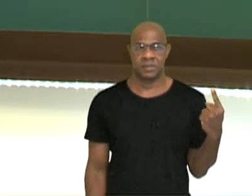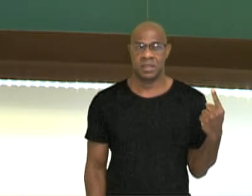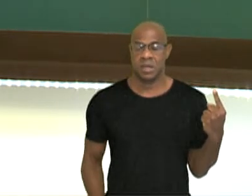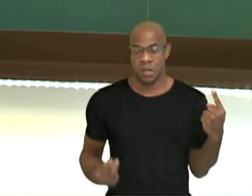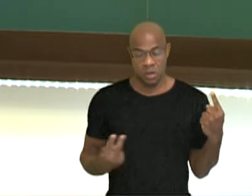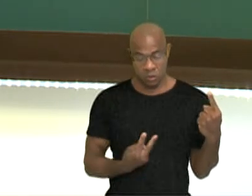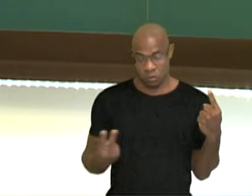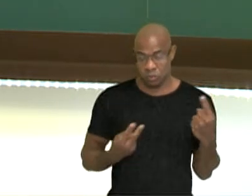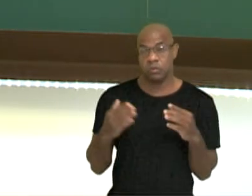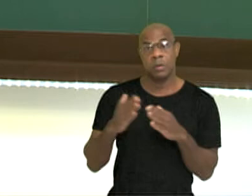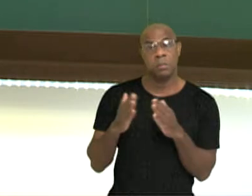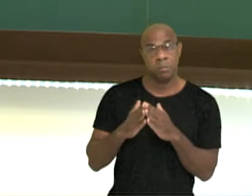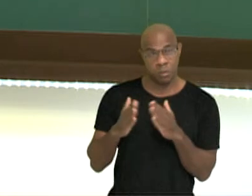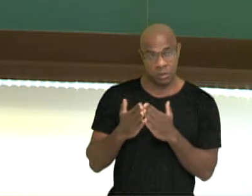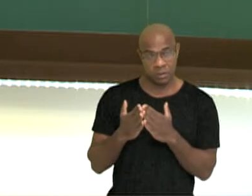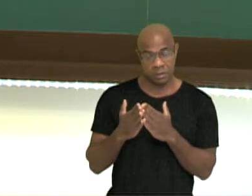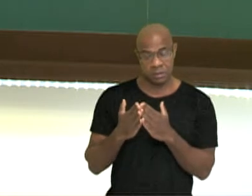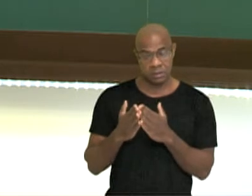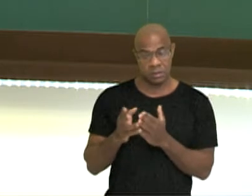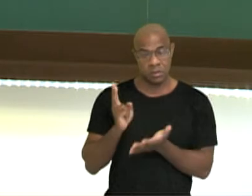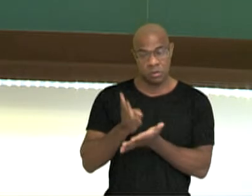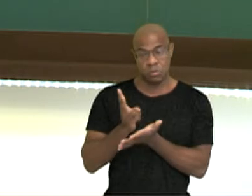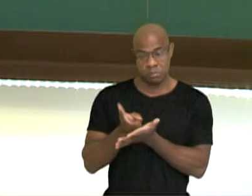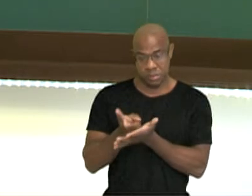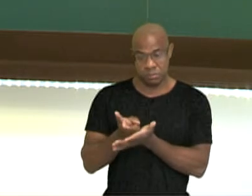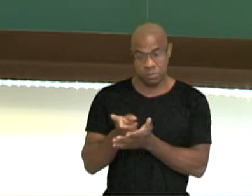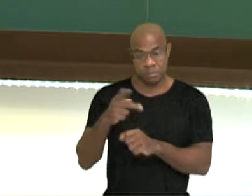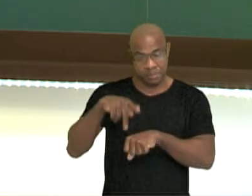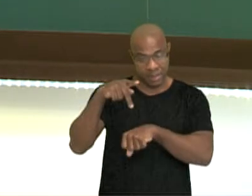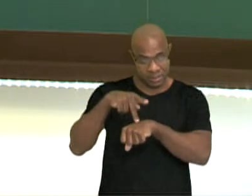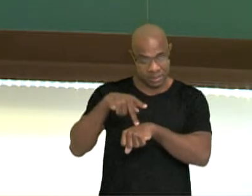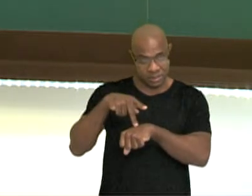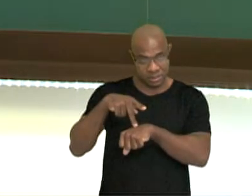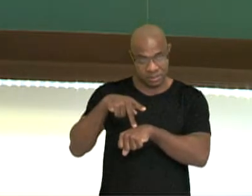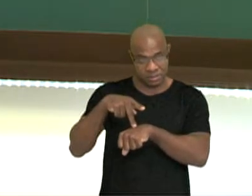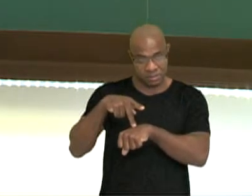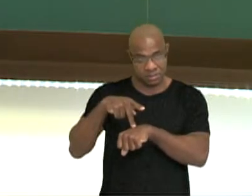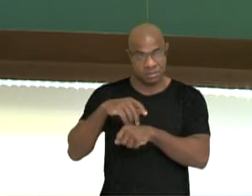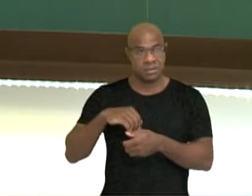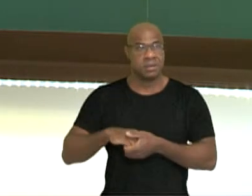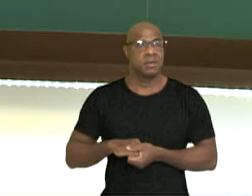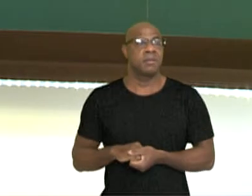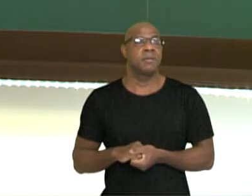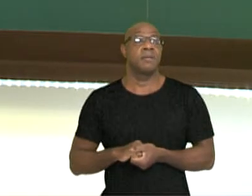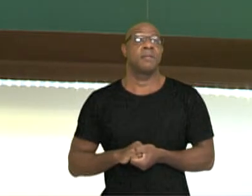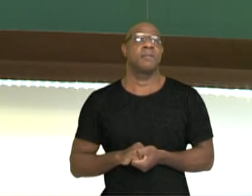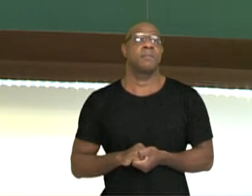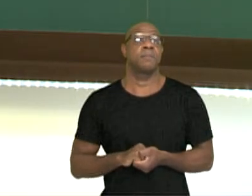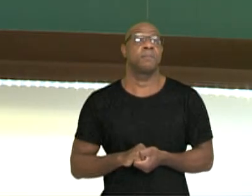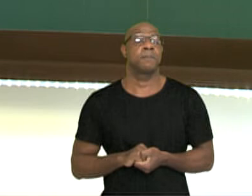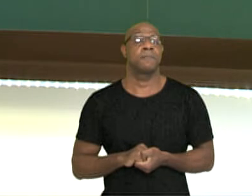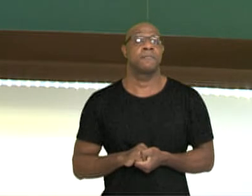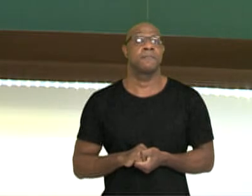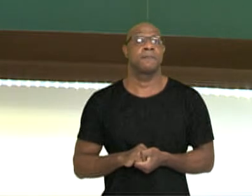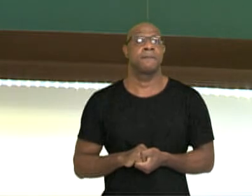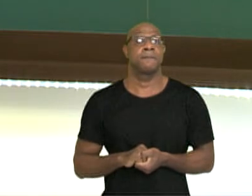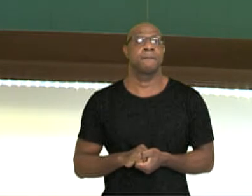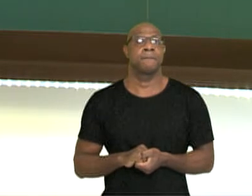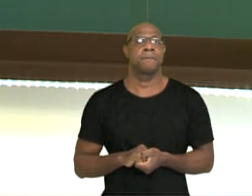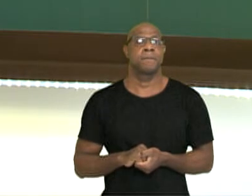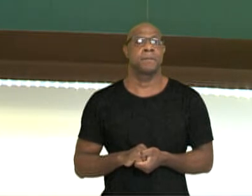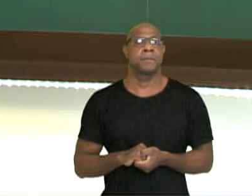país ou países diferentes? Ela está te perguntando de país e não de cidade. Então, vamos voltar lá no texto. Vamos lá. Olha